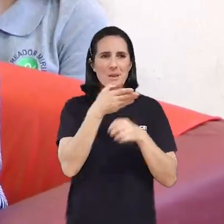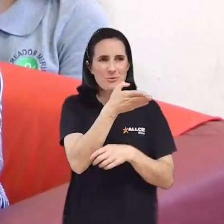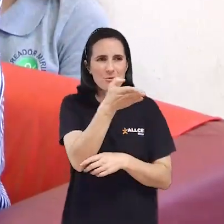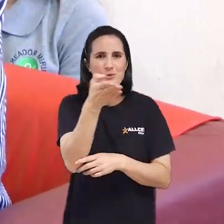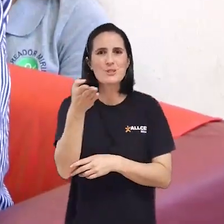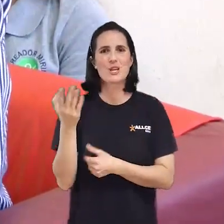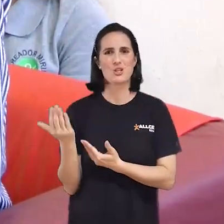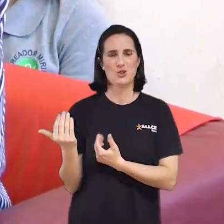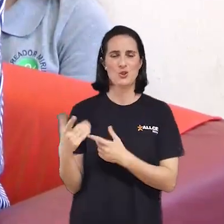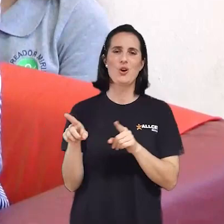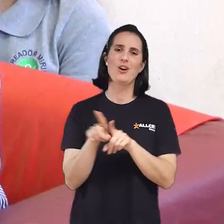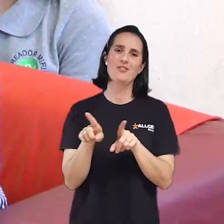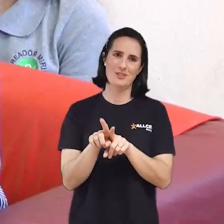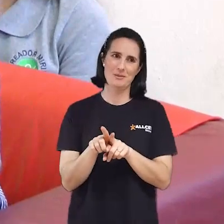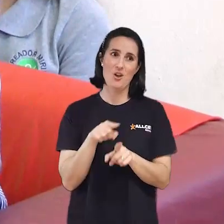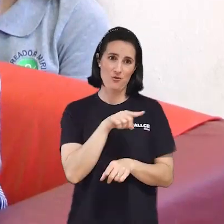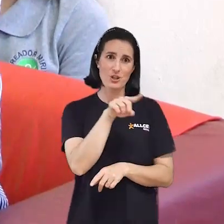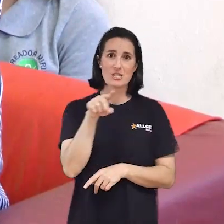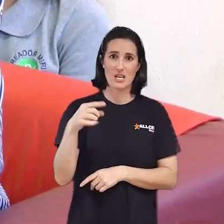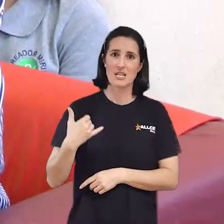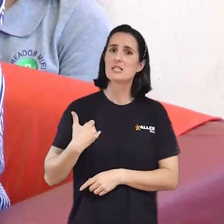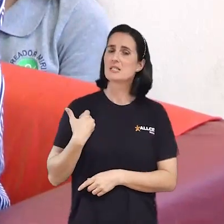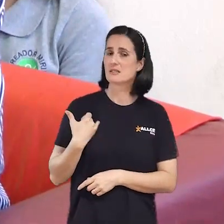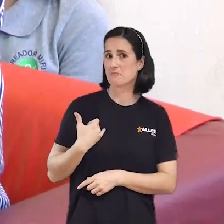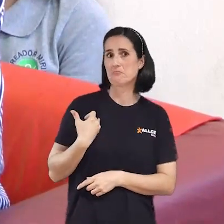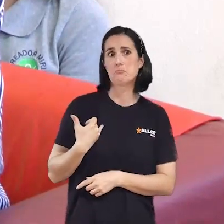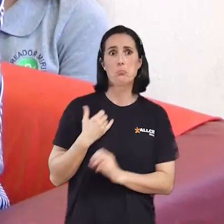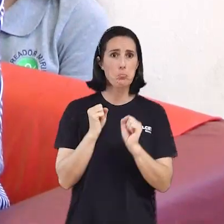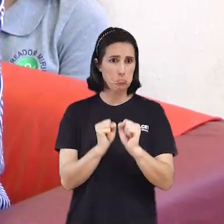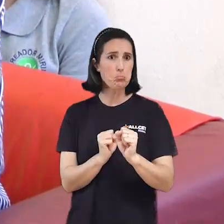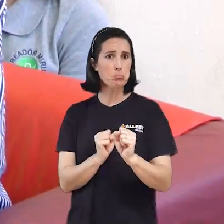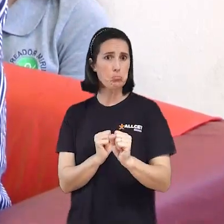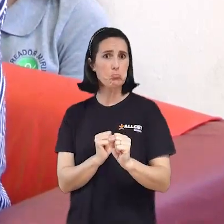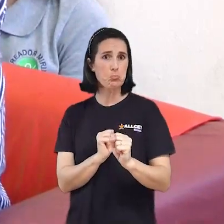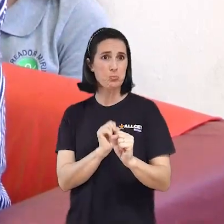posso dizer assim que além dos meus pais, né,